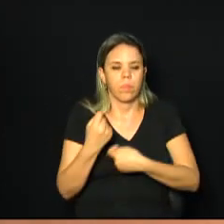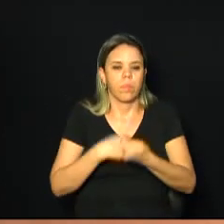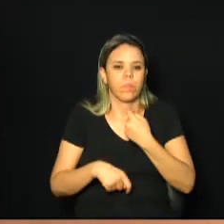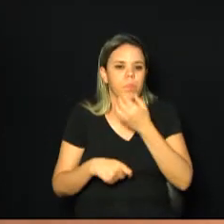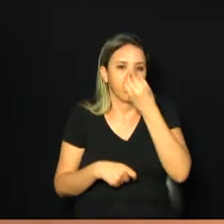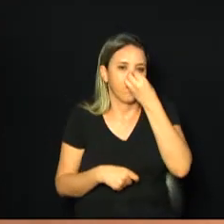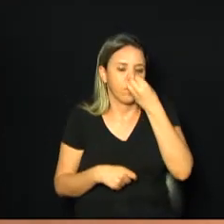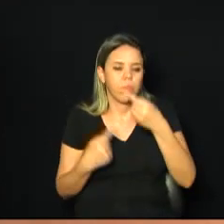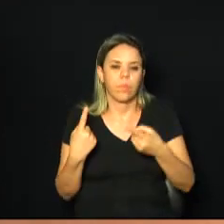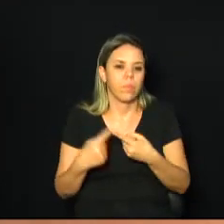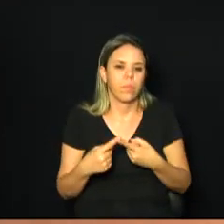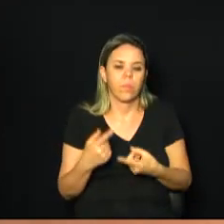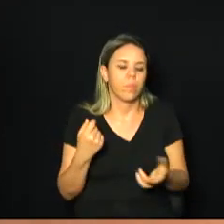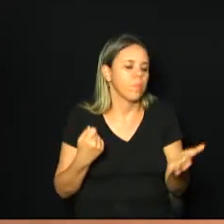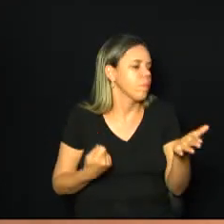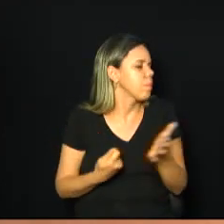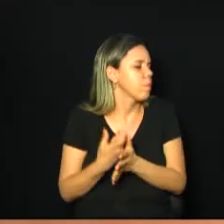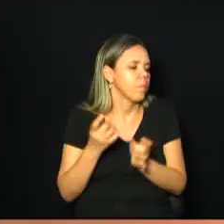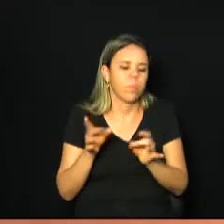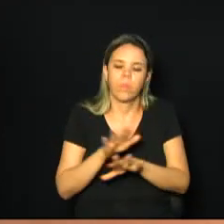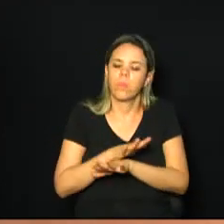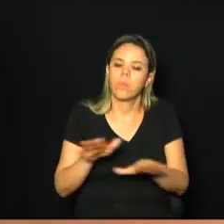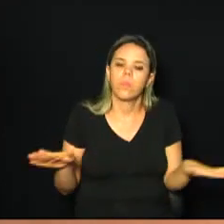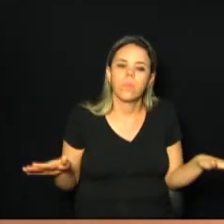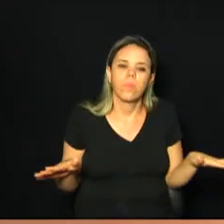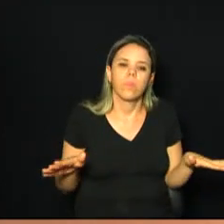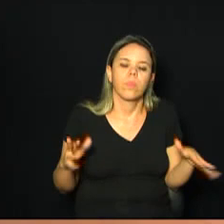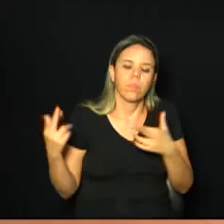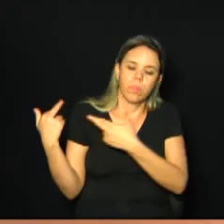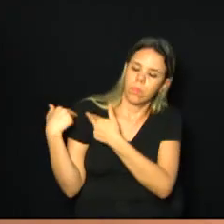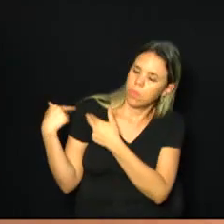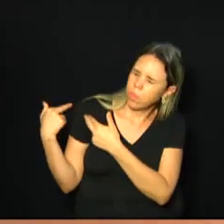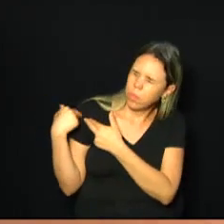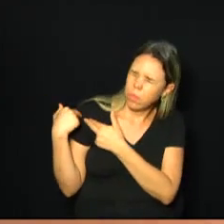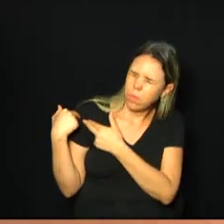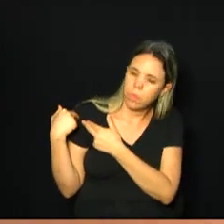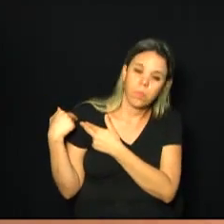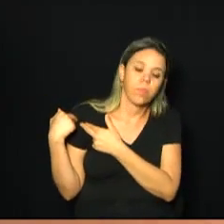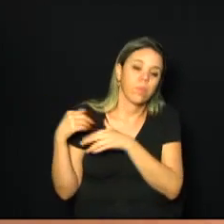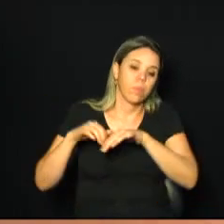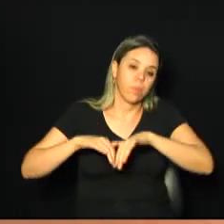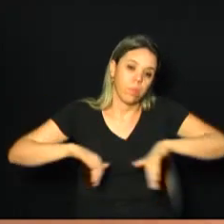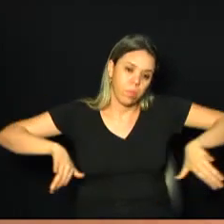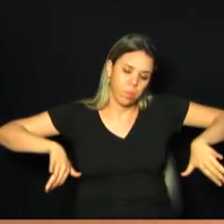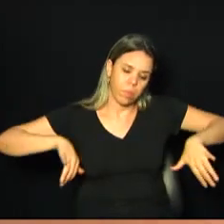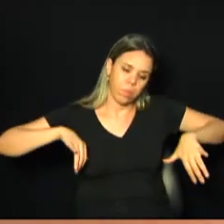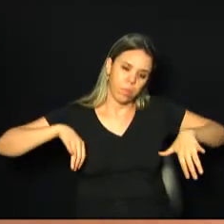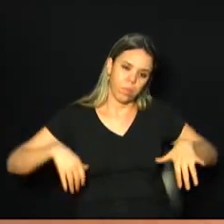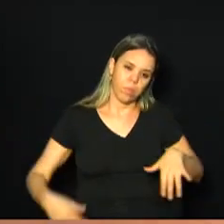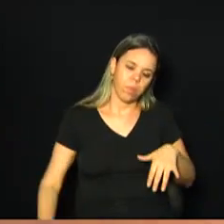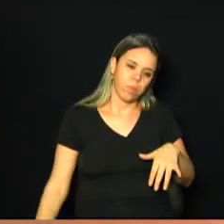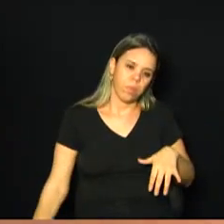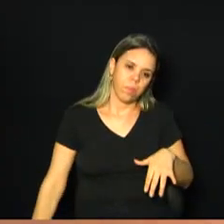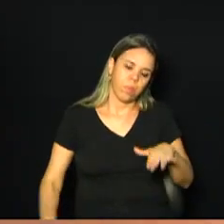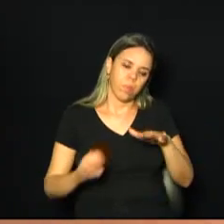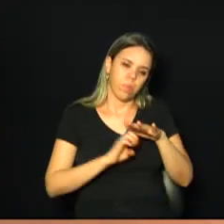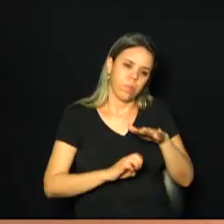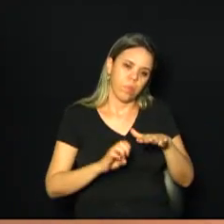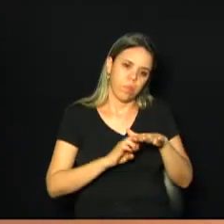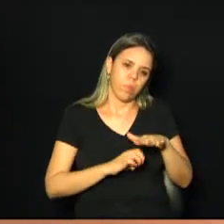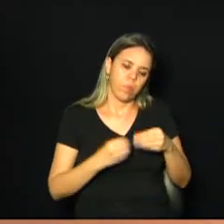porque senão ela não compra e não vende mais, porque a responsabilidade vai ser dividida praticamente entre as empresas que